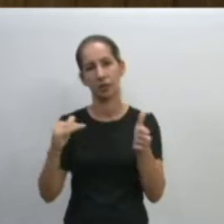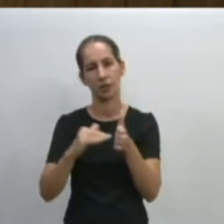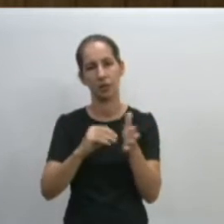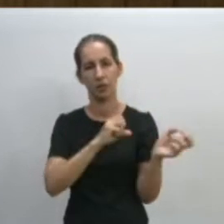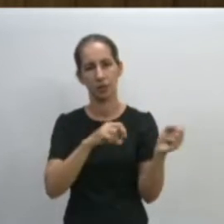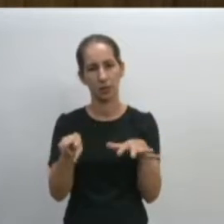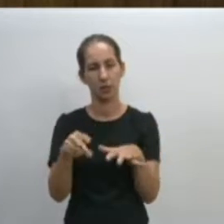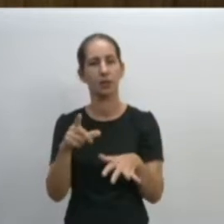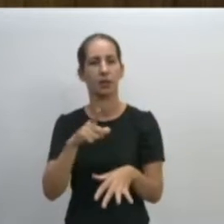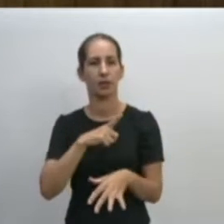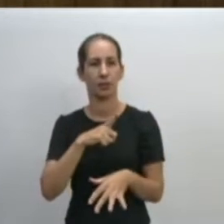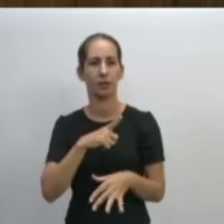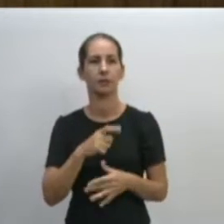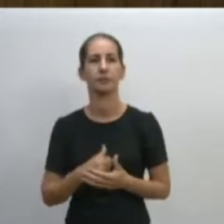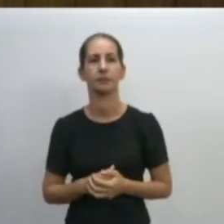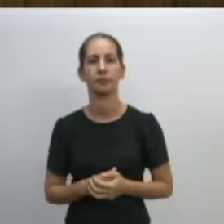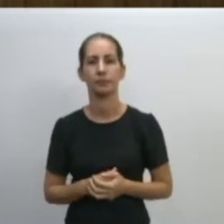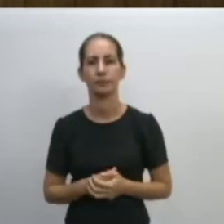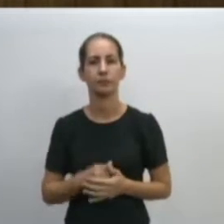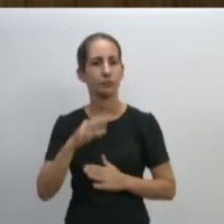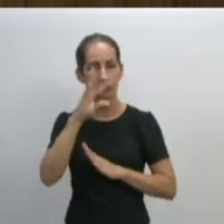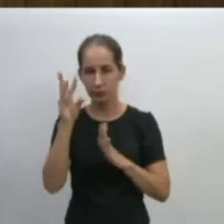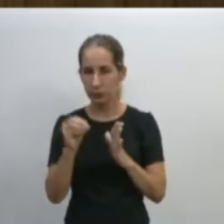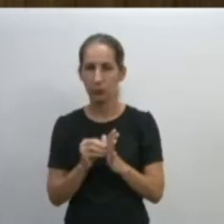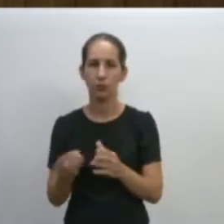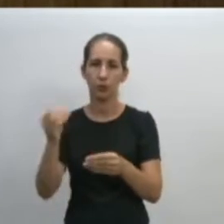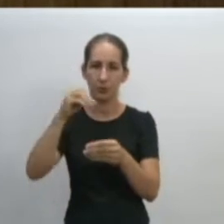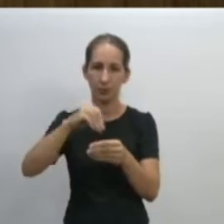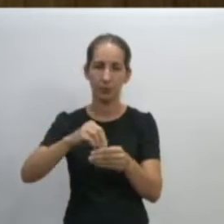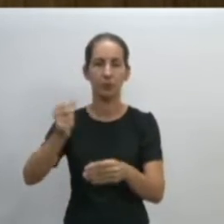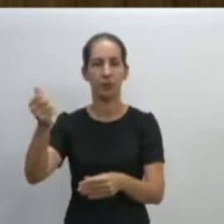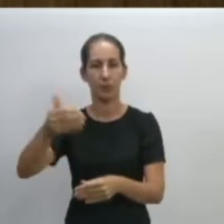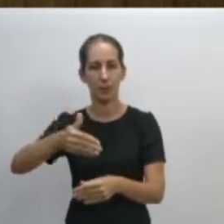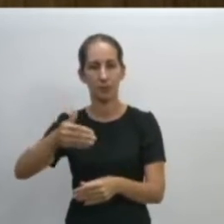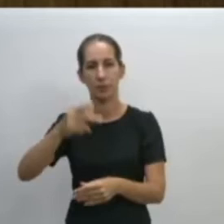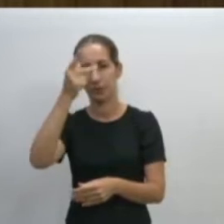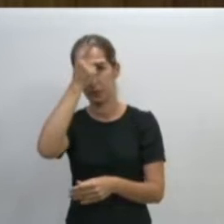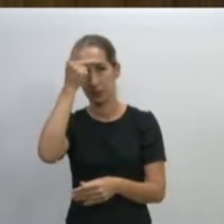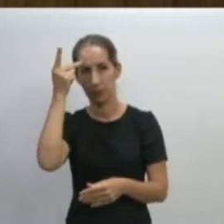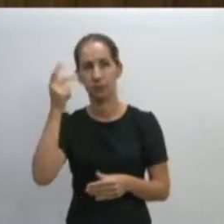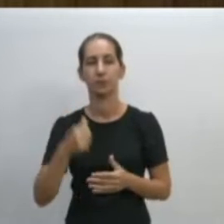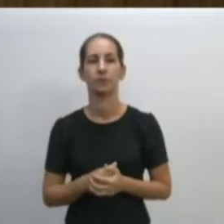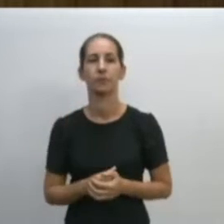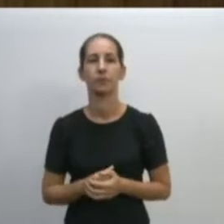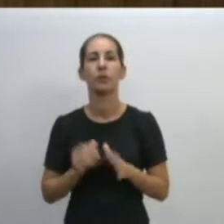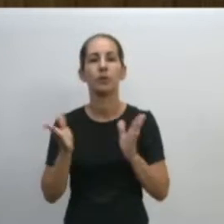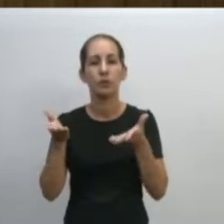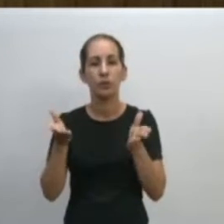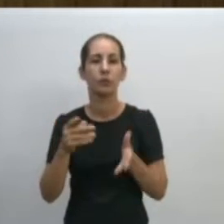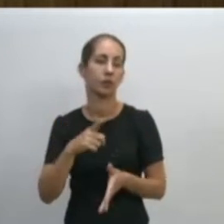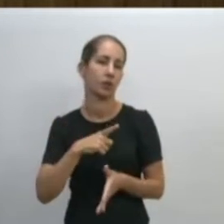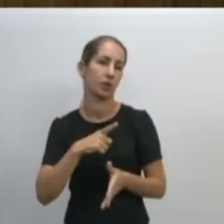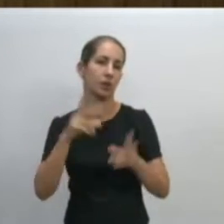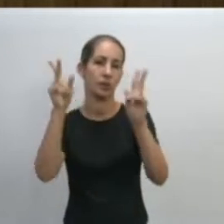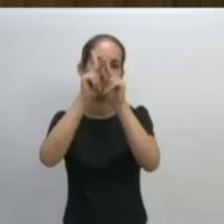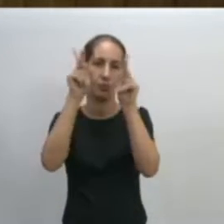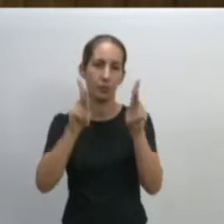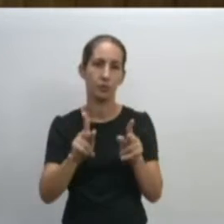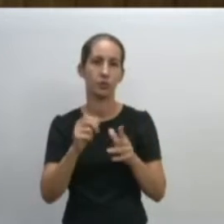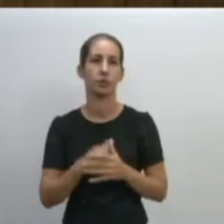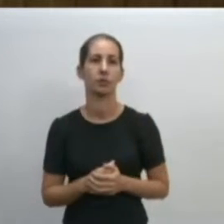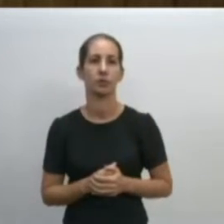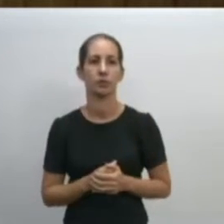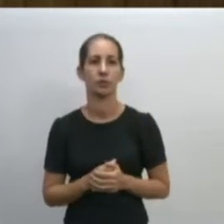dessa semana a gente já tem todas essas emendas com a participação da população. Hoje nós temos um projeto, que